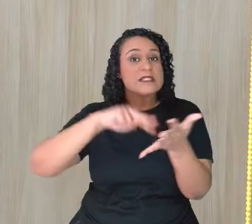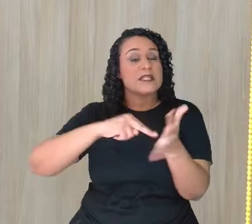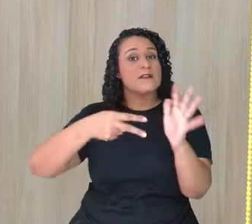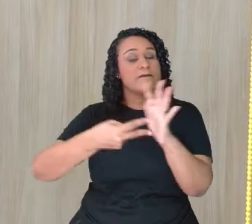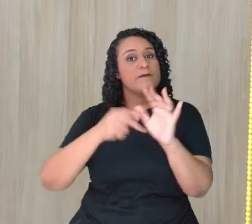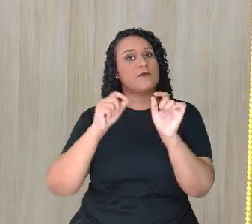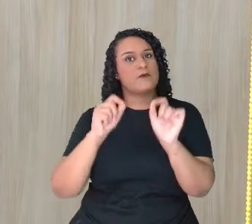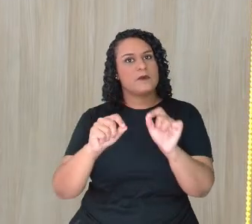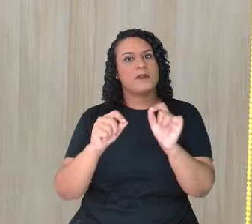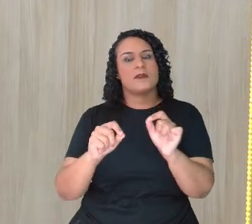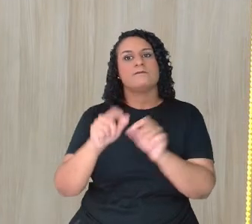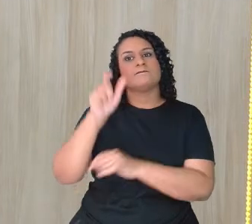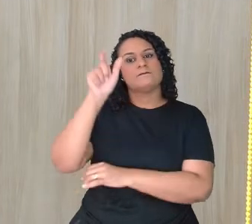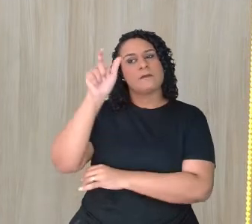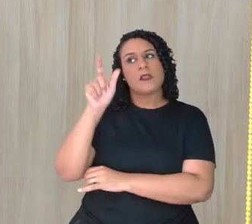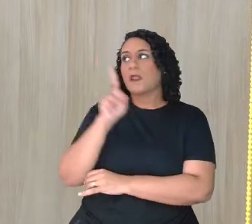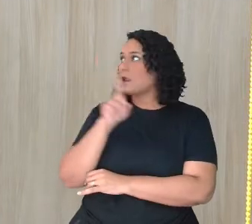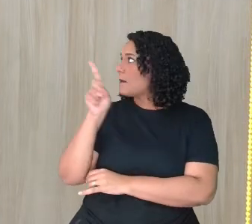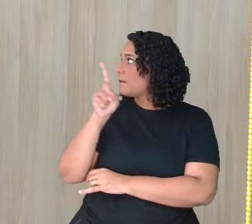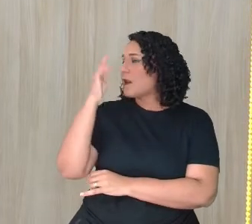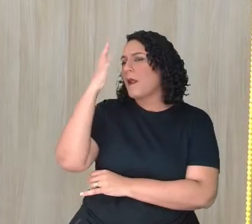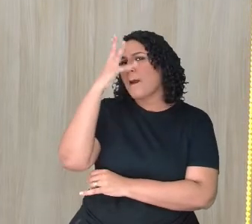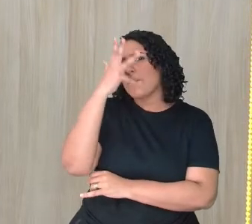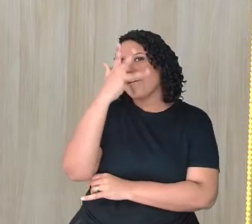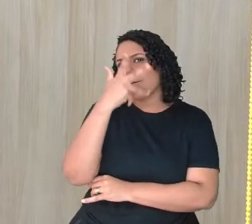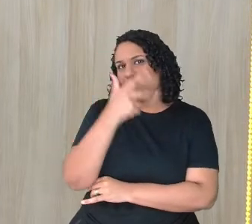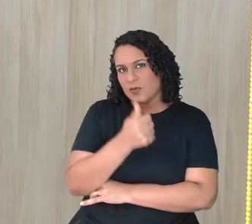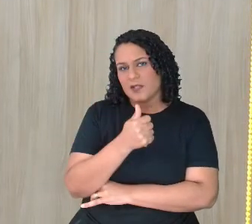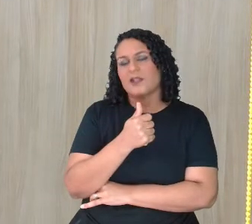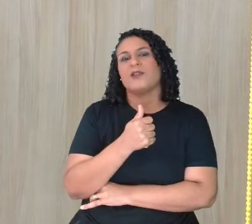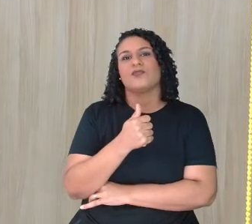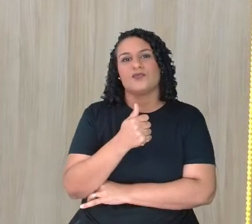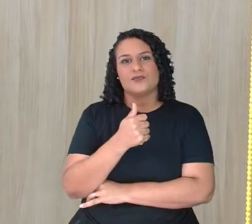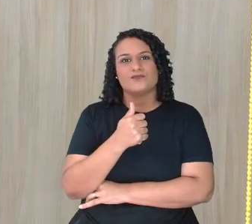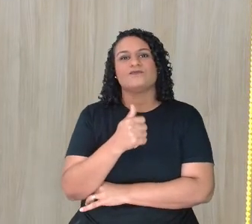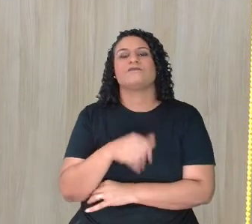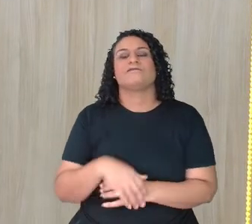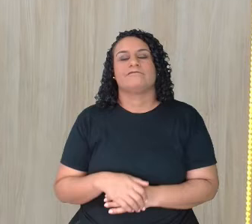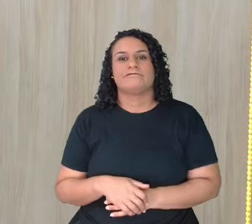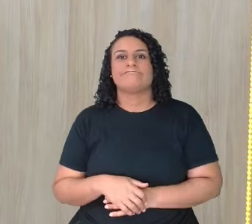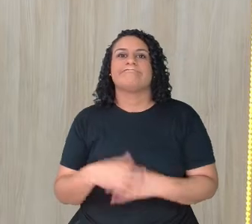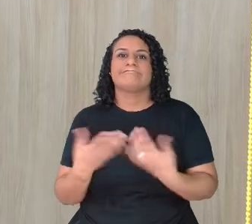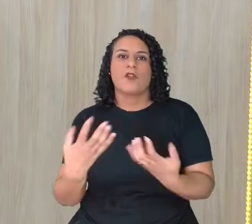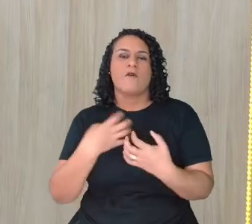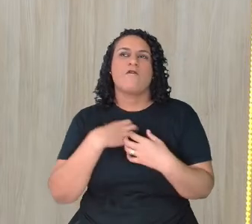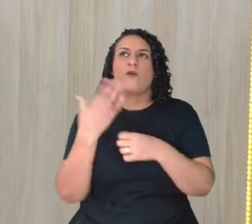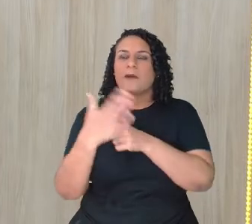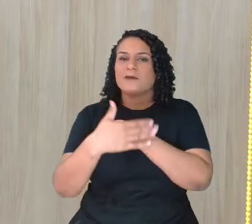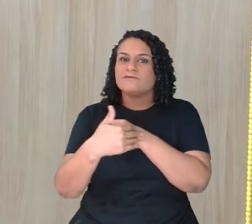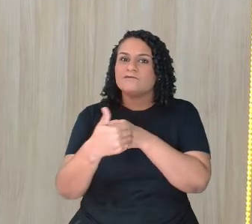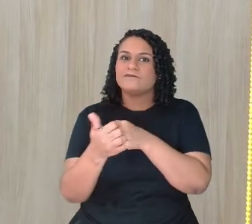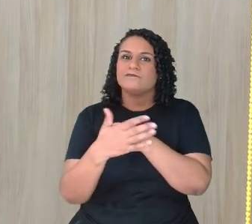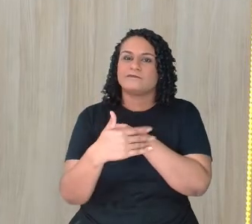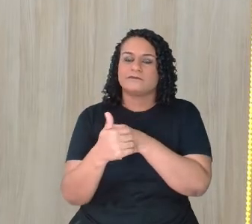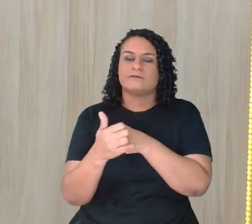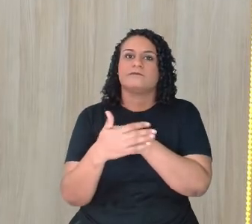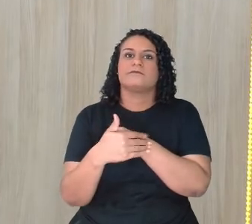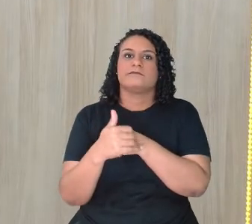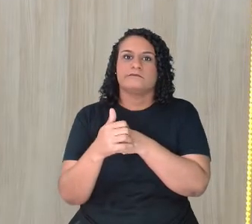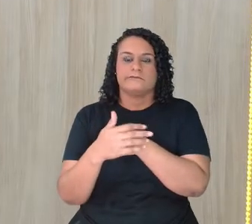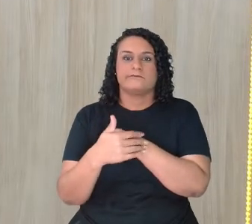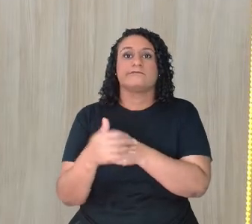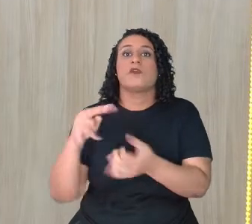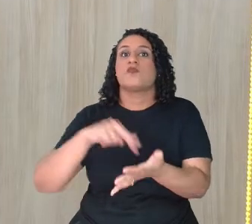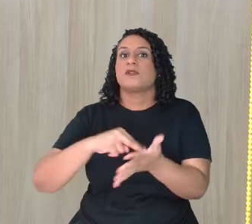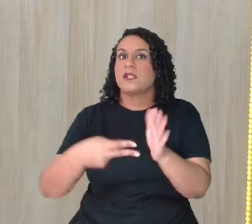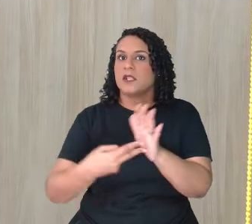é? Com esse substantivo no diminutivo, é uma forma carinhosa, não é? Então, isso aí é o